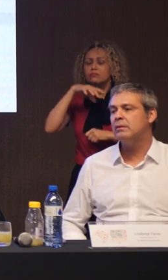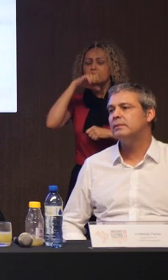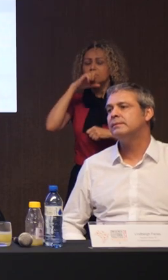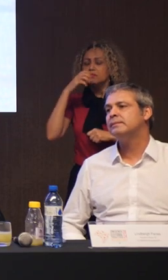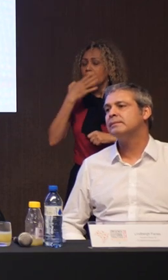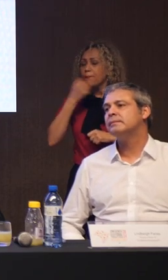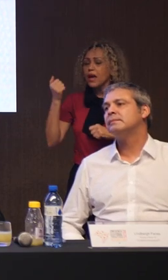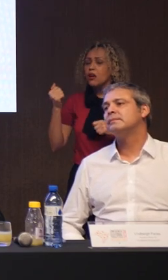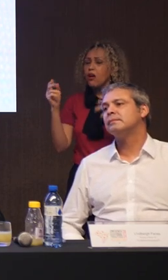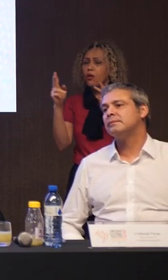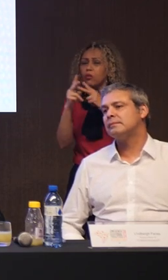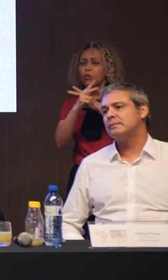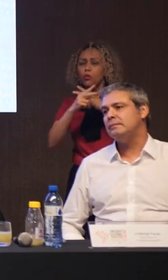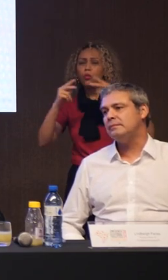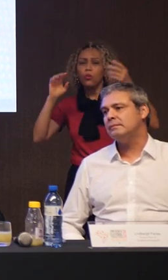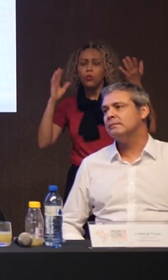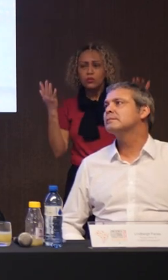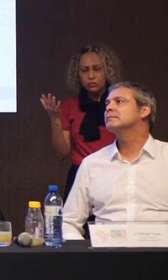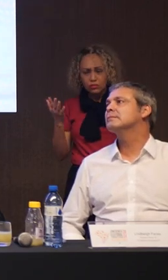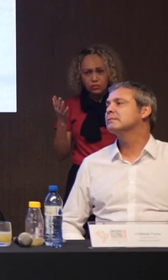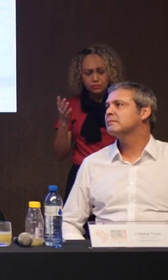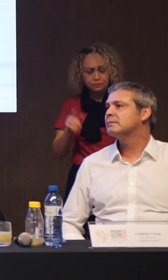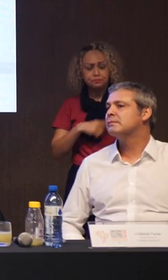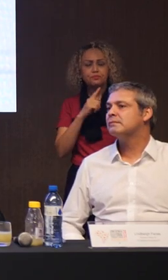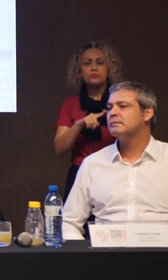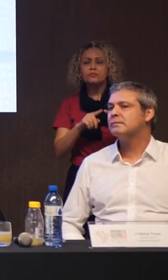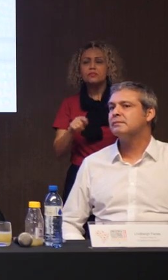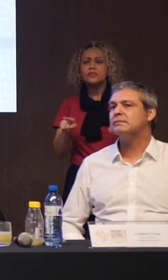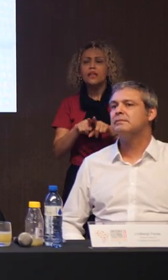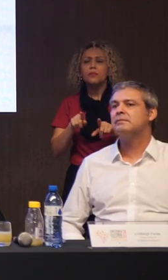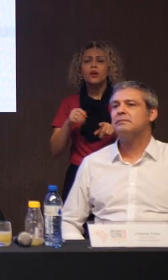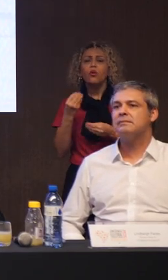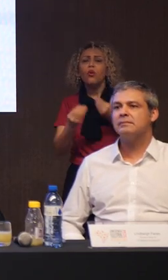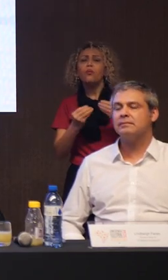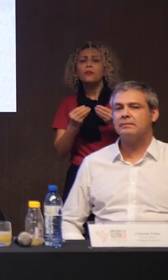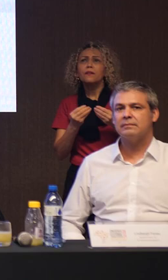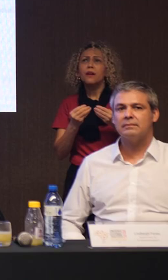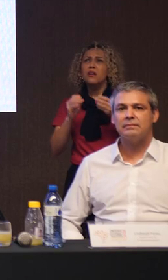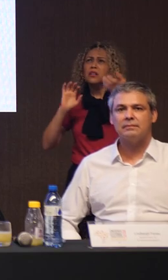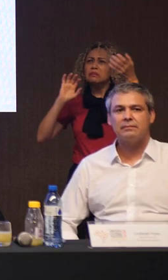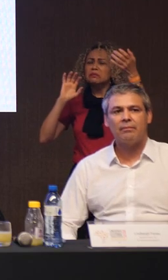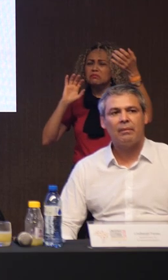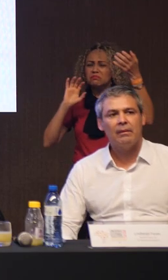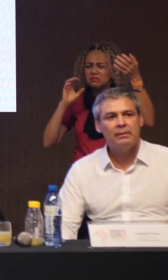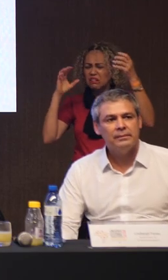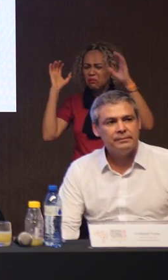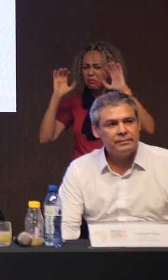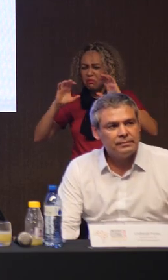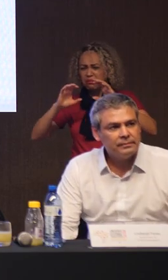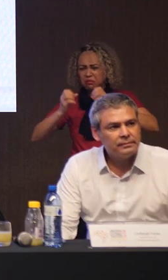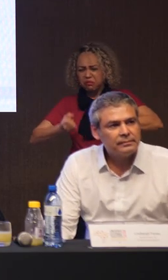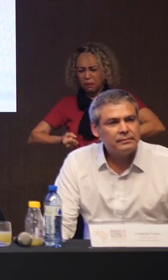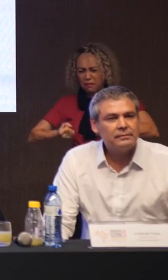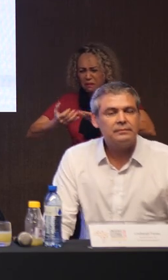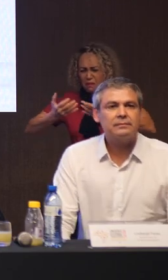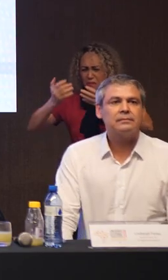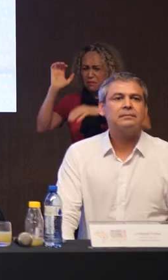vamos enfrentar a questão dos incêndios? Porque também com o aquecimento global, muitas das comunidades periféricas